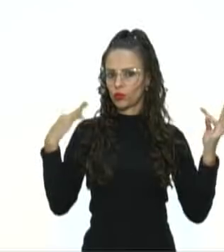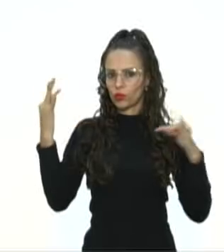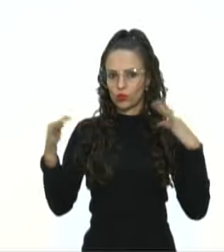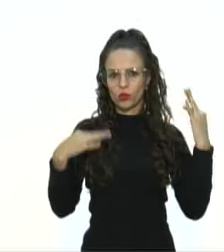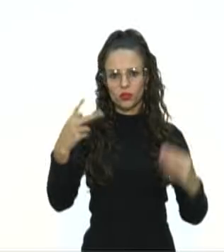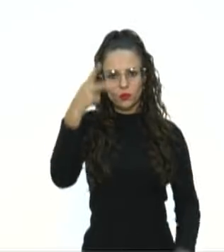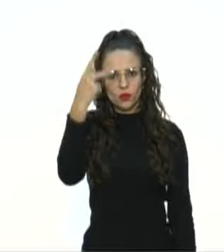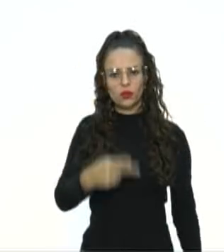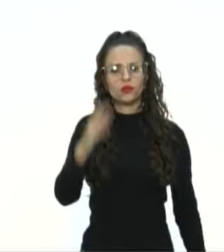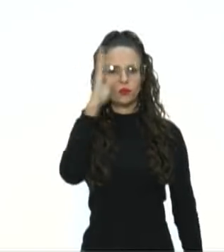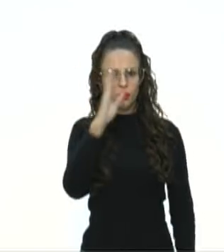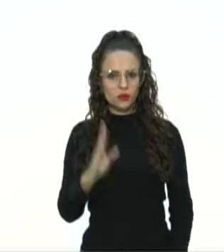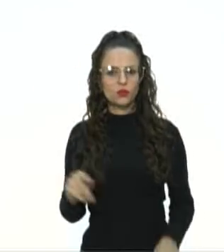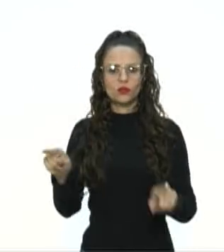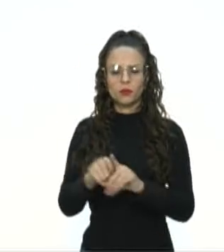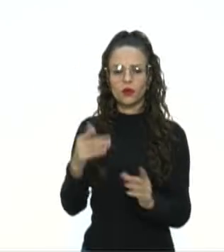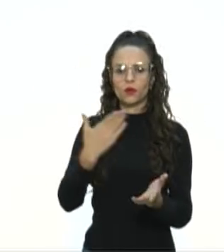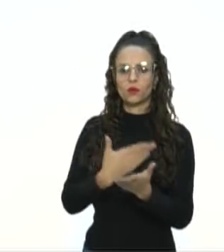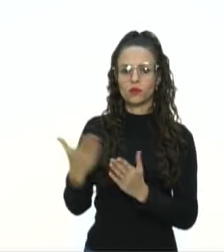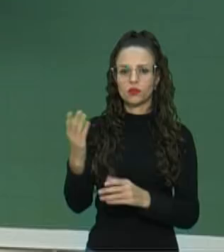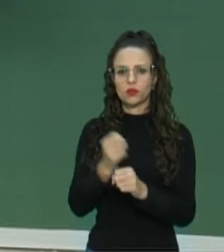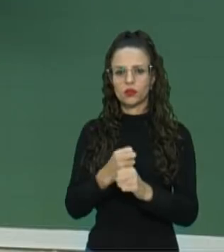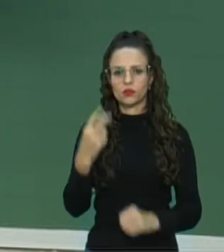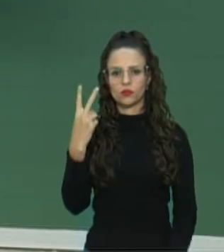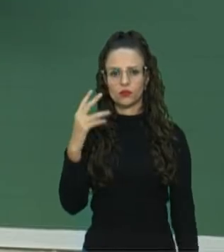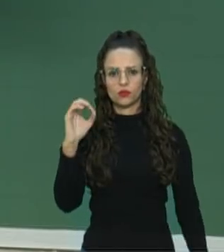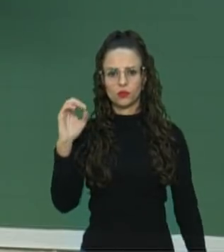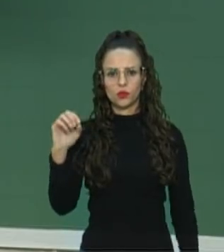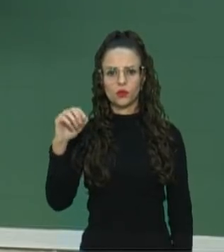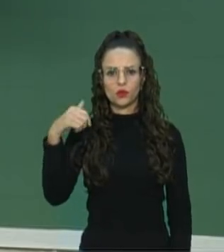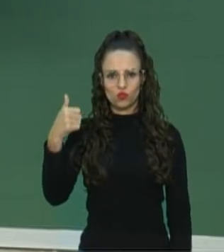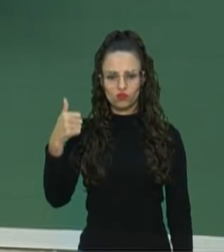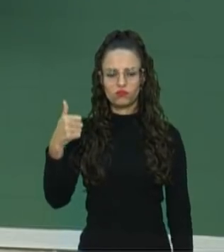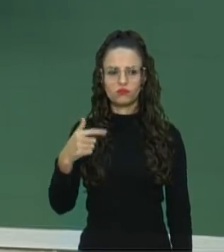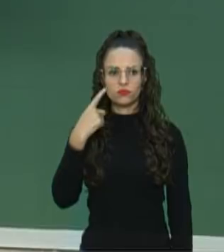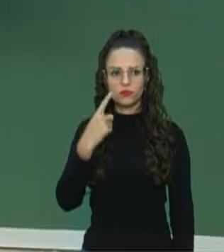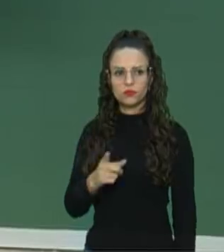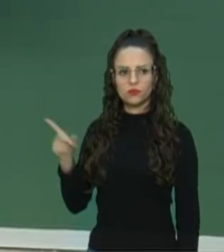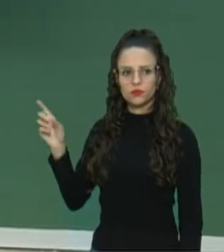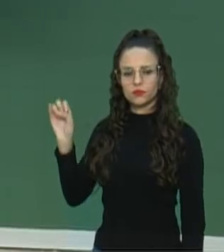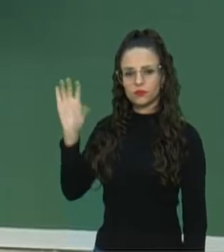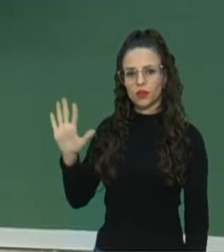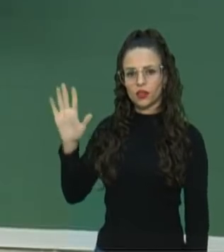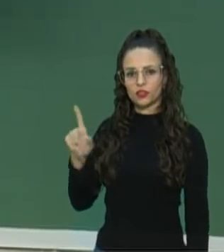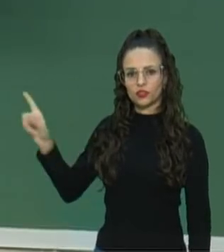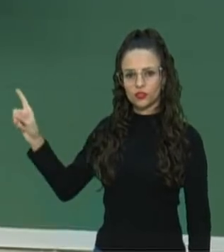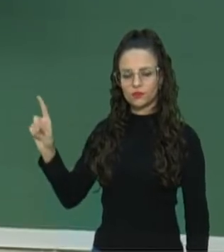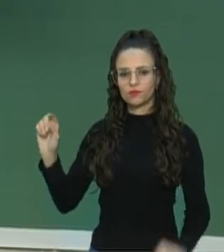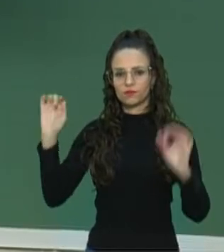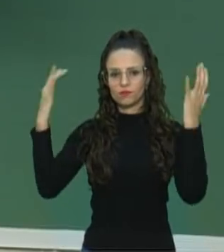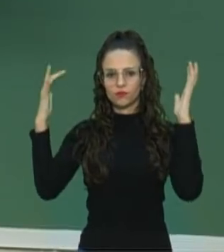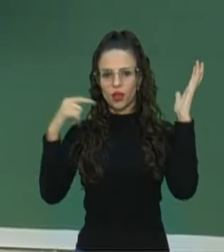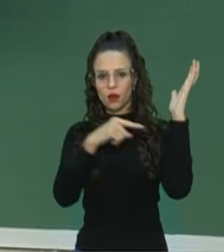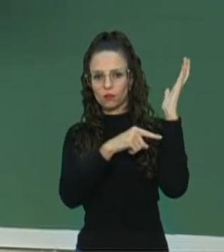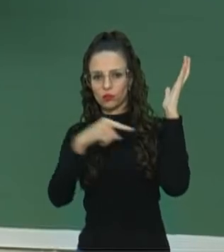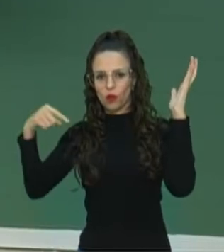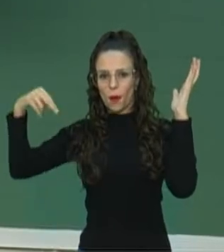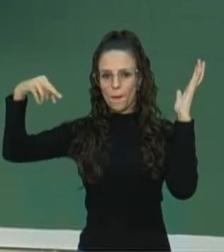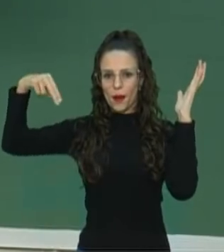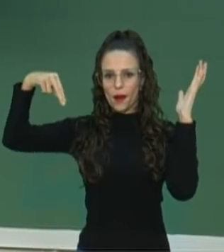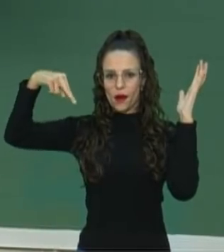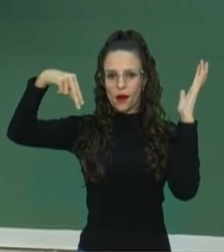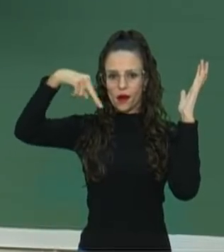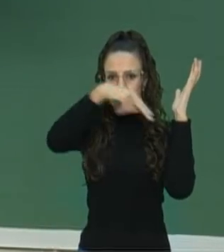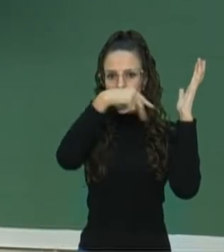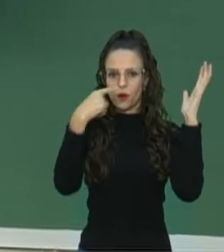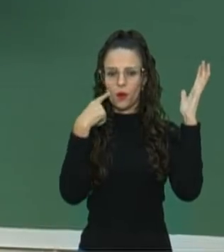em 2001. Então, como nós podemos ver aqui, está sendo retratado nessa imagem aqui as atividades do arvorismo sendo